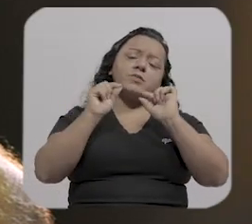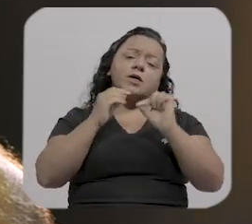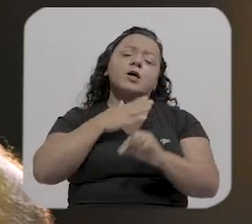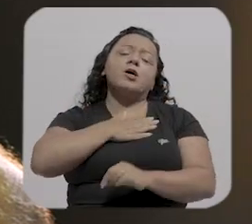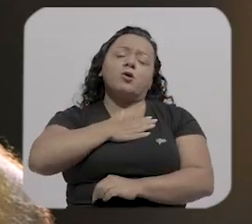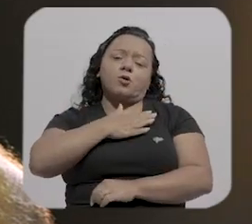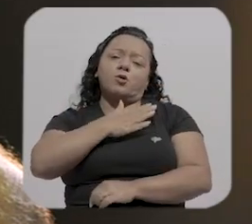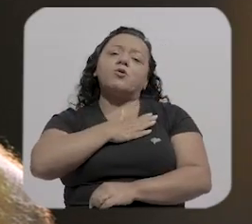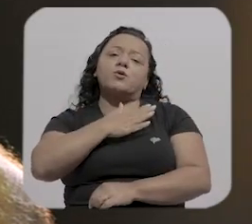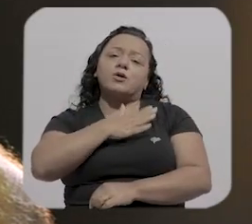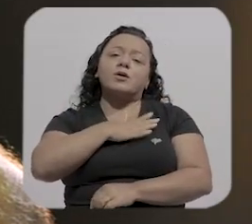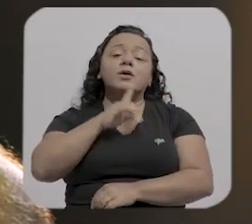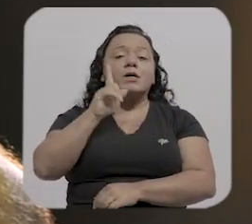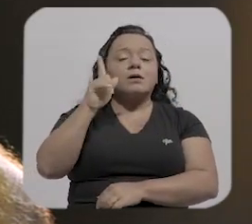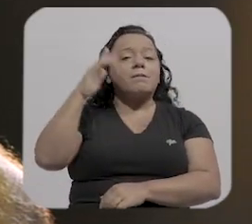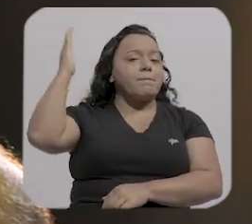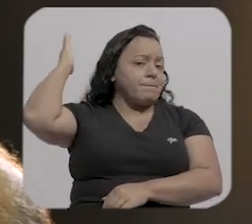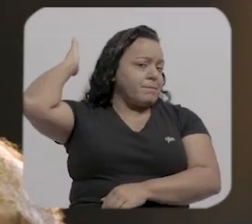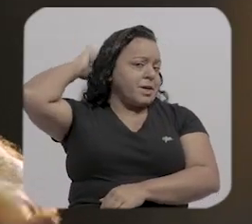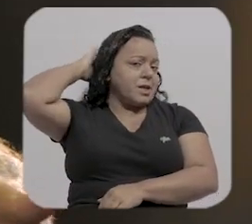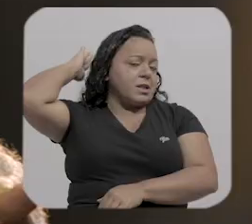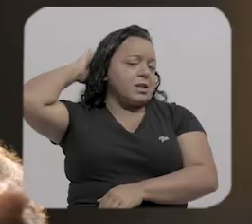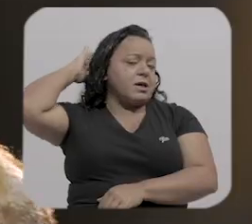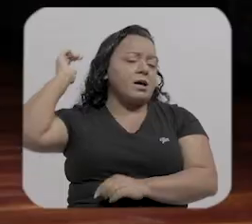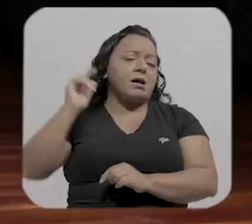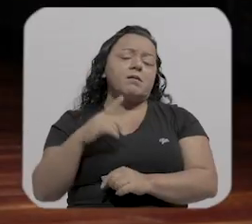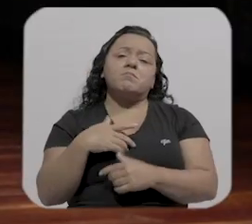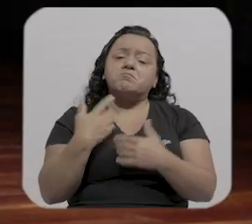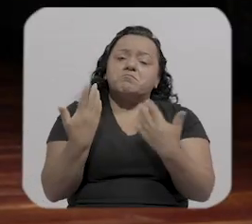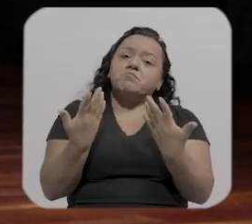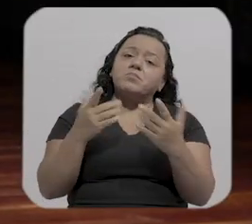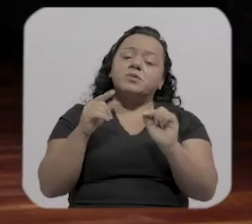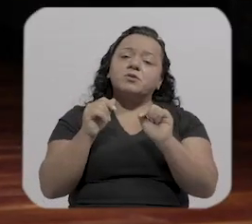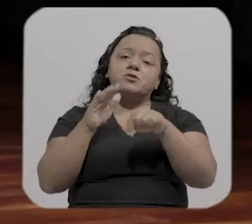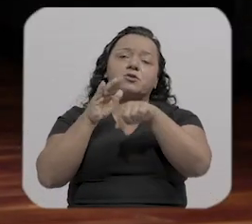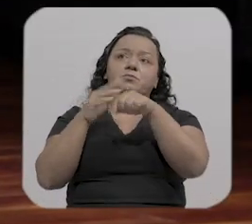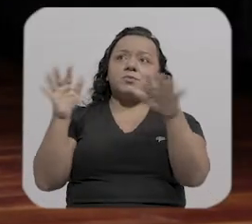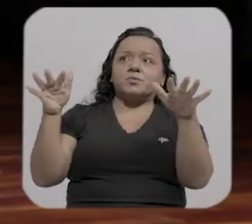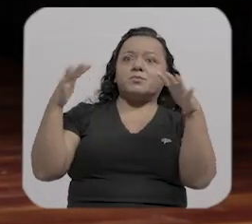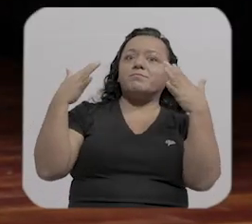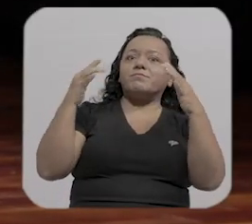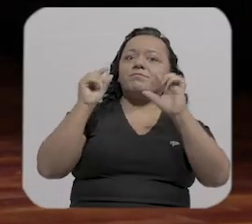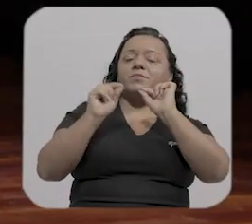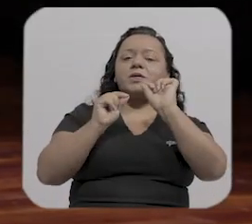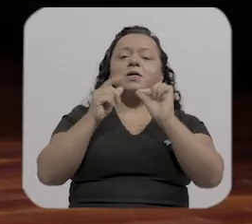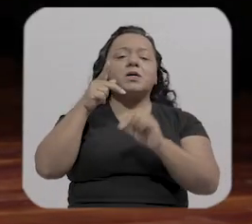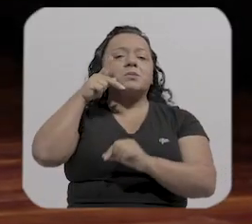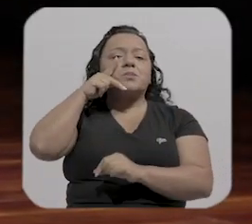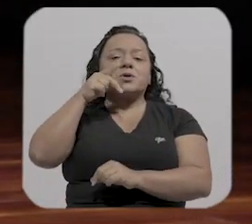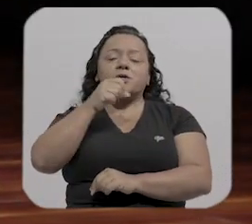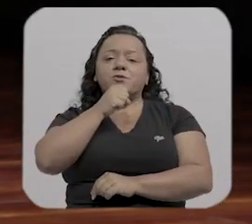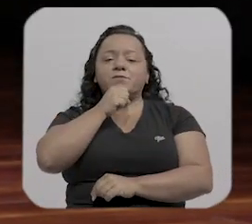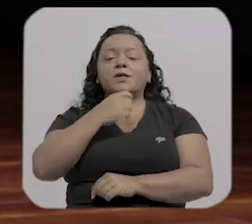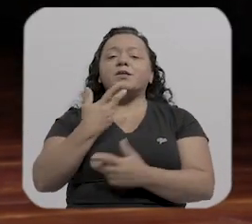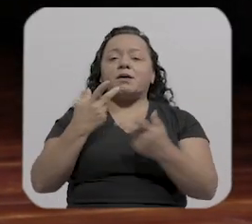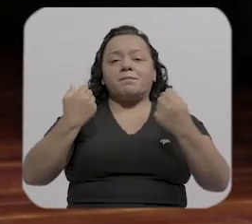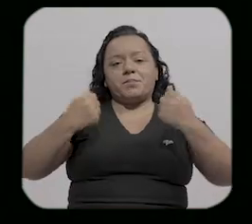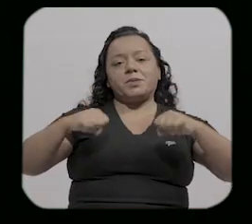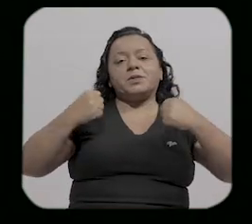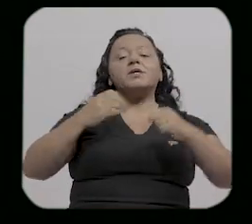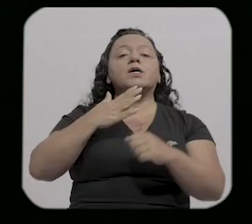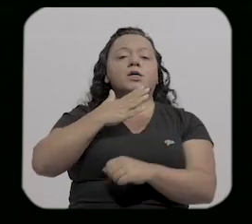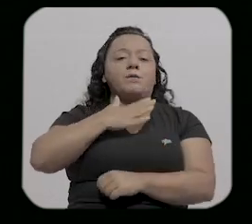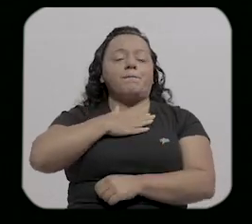mas não me chamou a atenção ficar lá, não sei. Eu acho que Porto Velho estava precisando mais de mim. Eu percebi